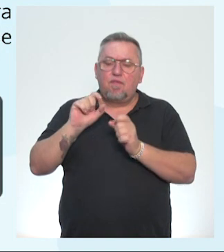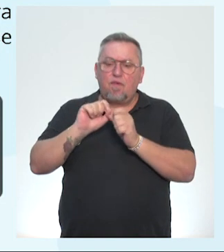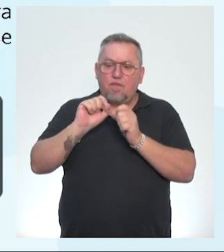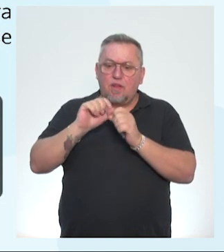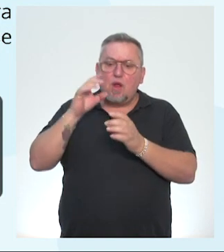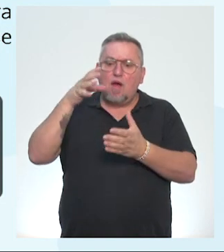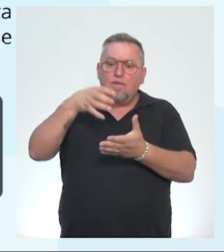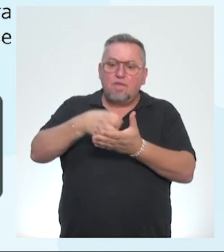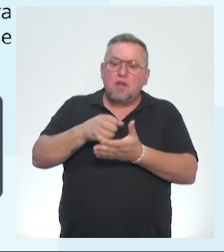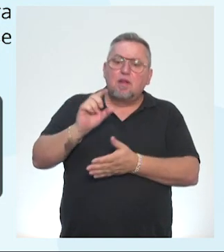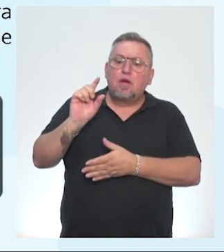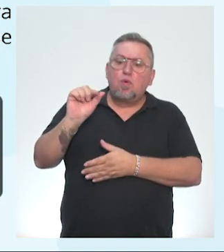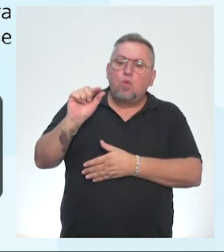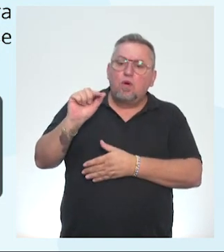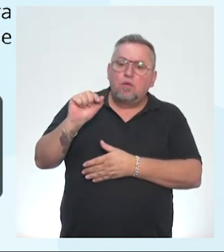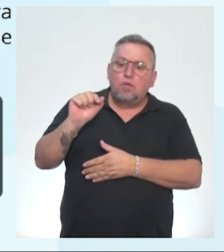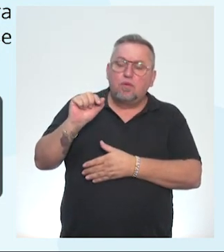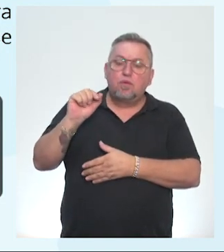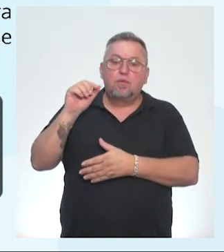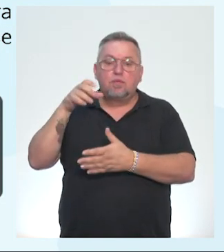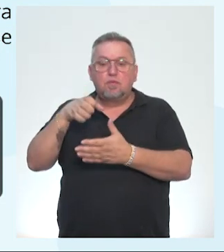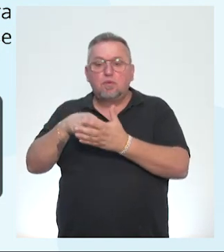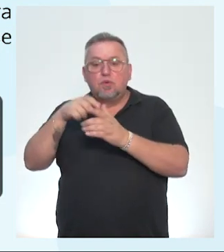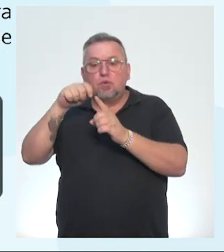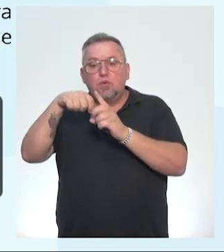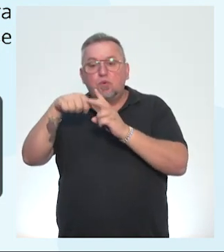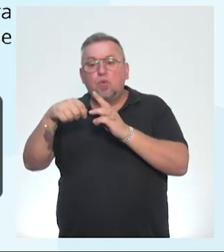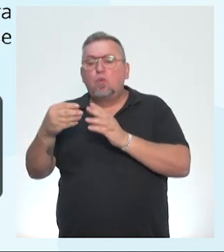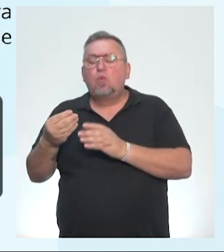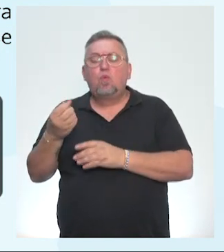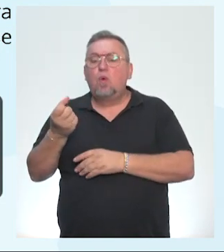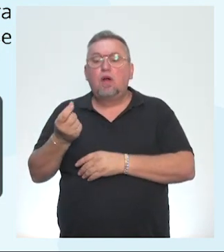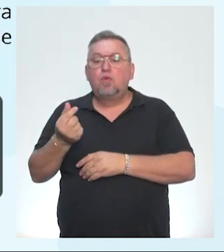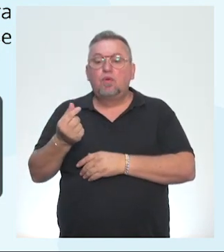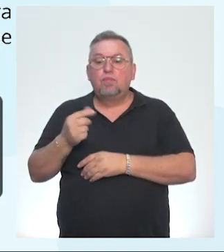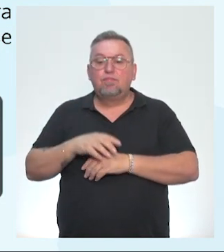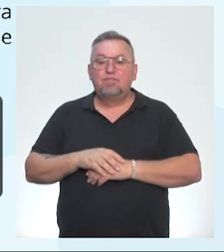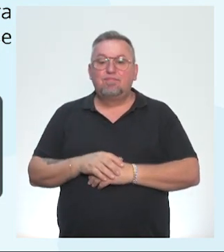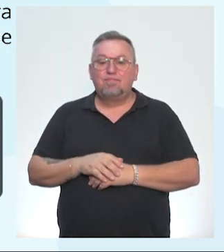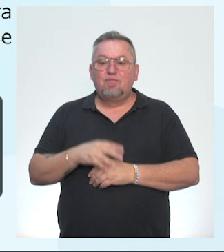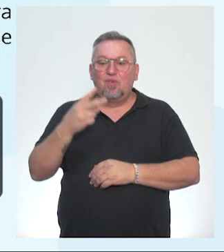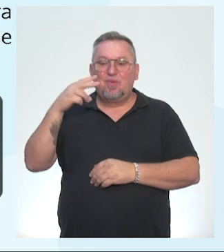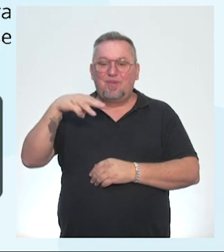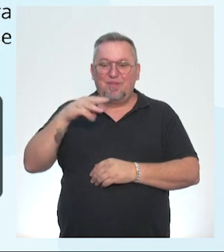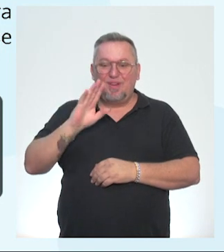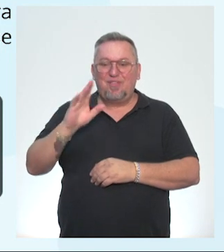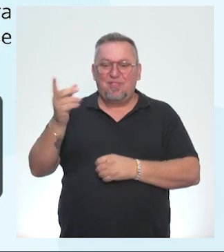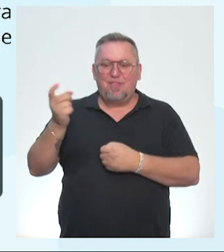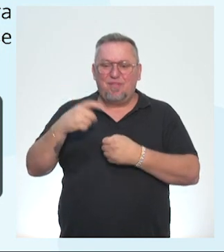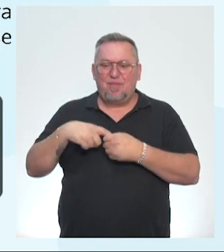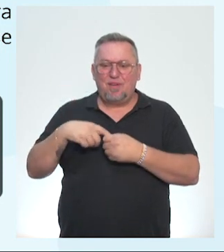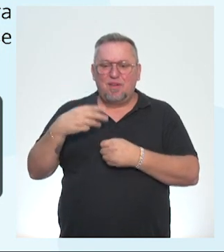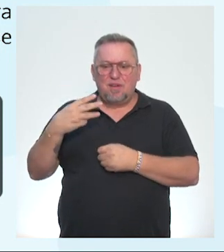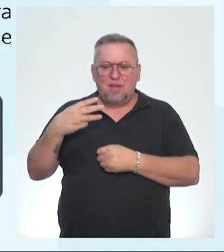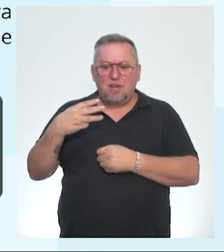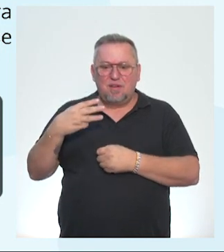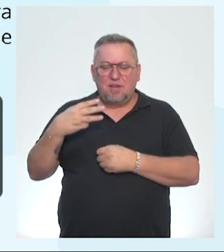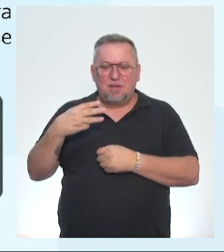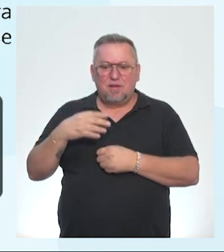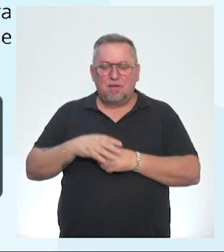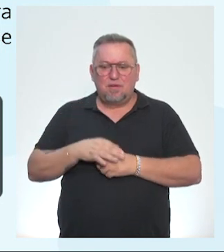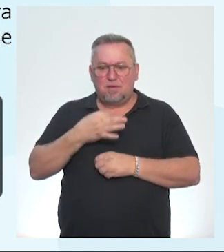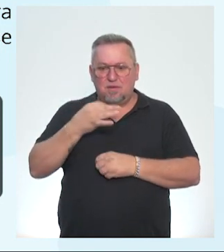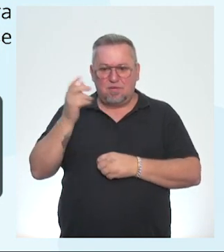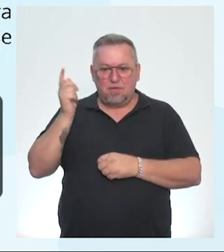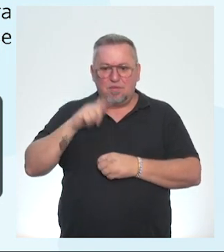feito à vista e se o pagamento for feito a prazo? Tranquilo? Tranquilo. 2 minutinhos, será que dá? Ou 3? Você acha